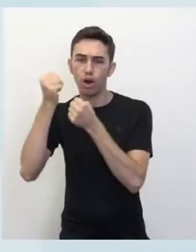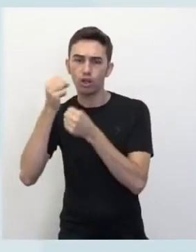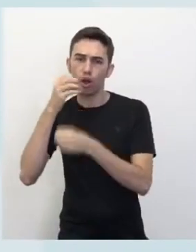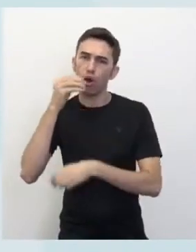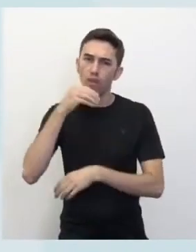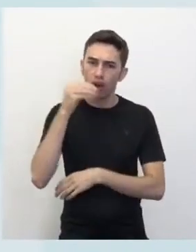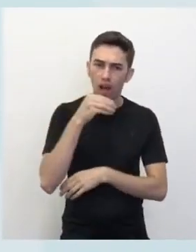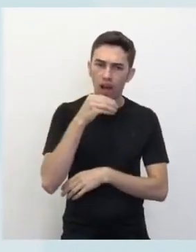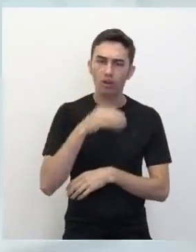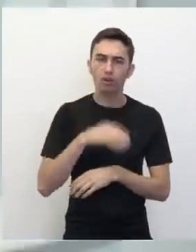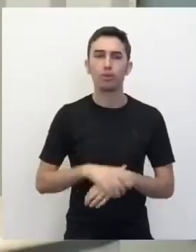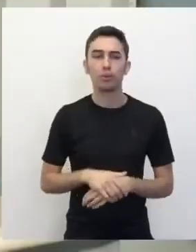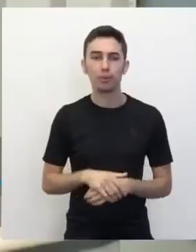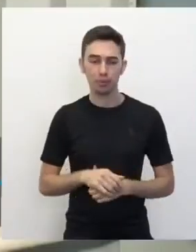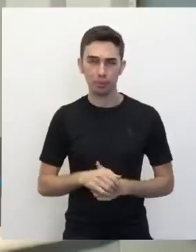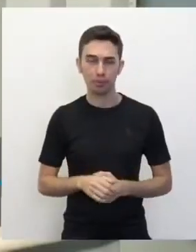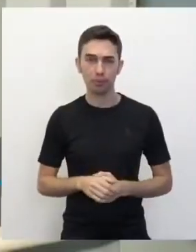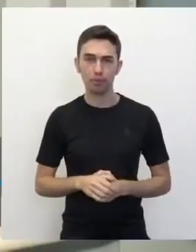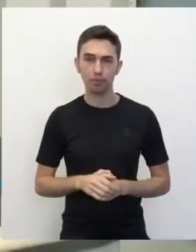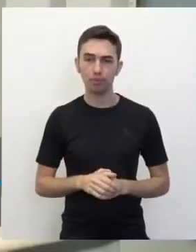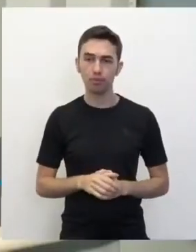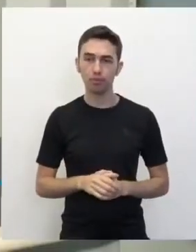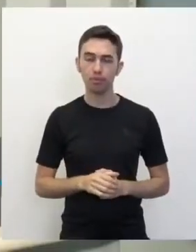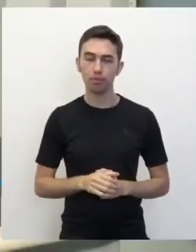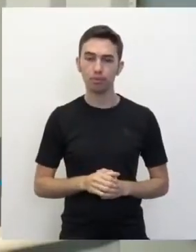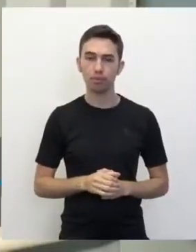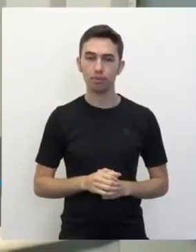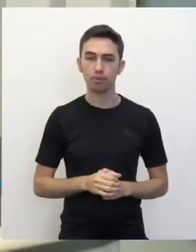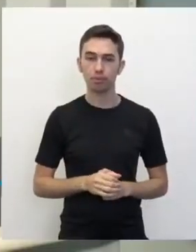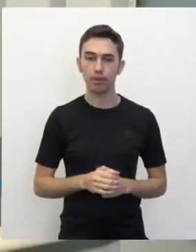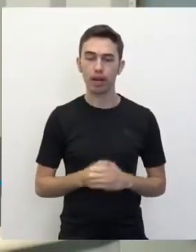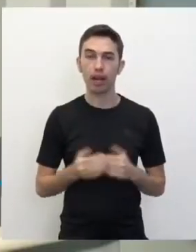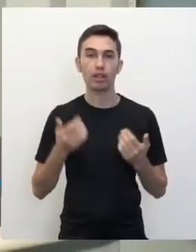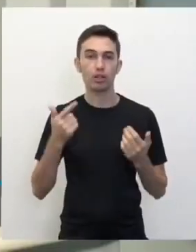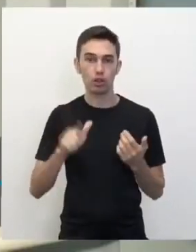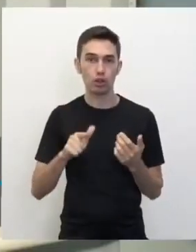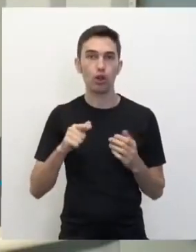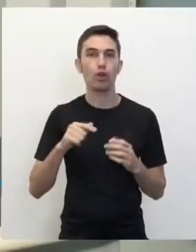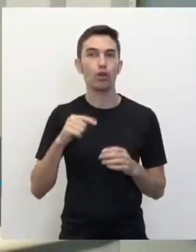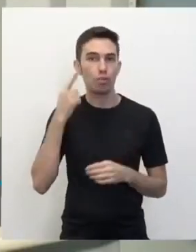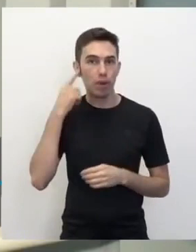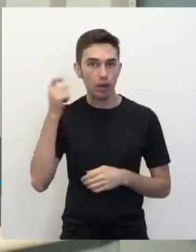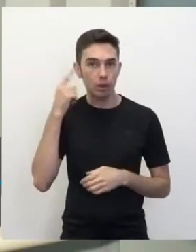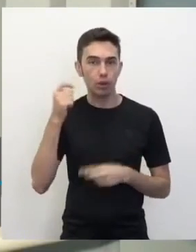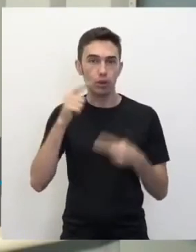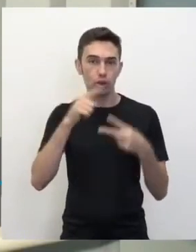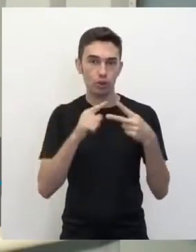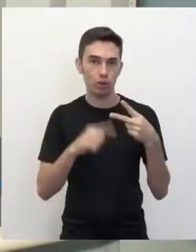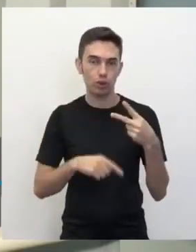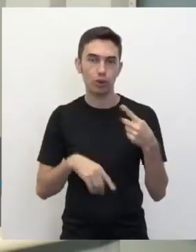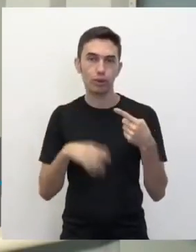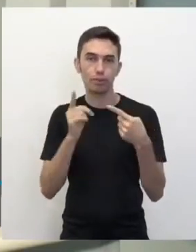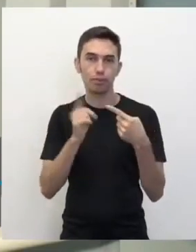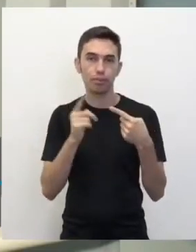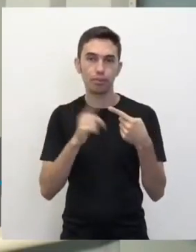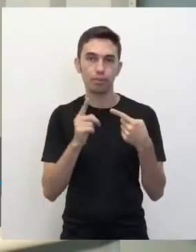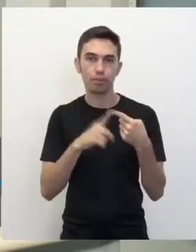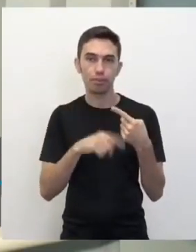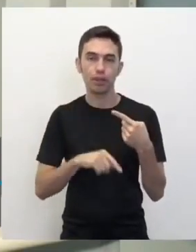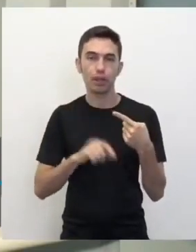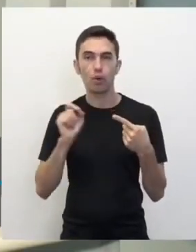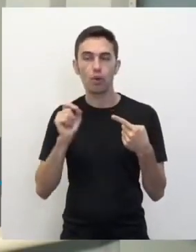Forte, alta intensidade. E para a gente descobrir, eu trouxe mais 2 sons. O primeiro som, será que